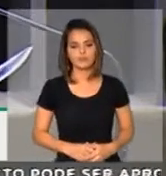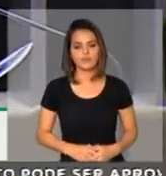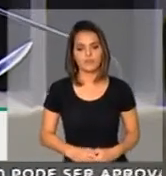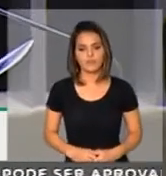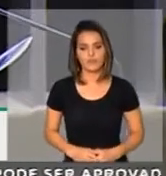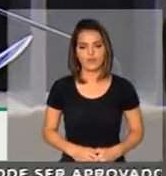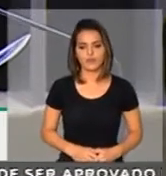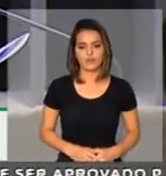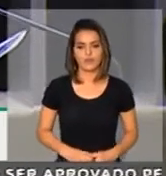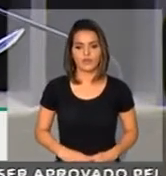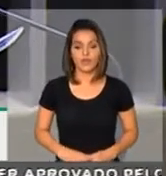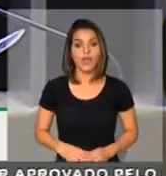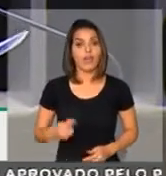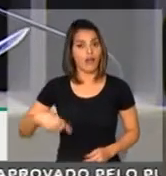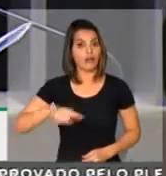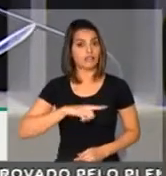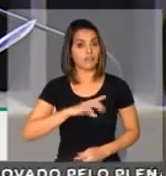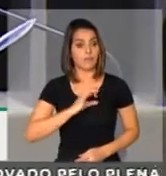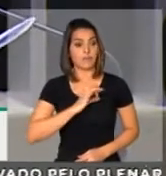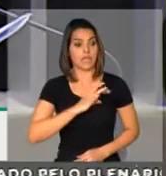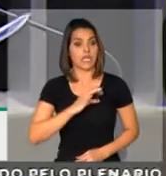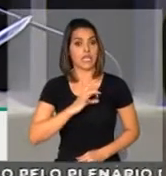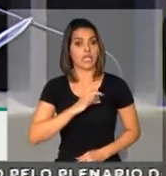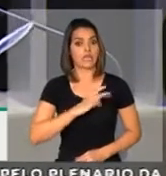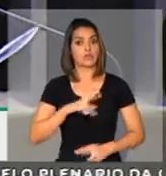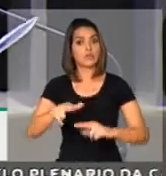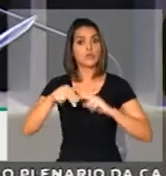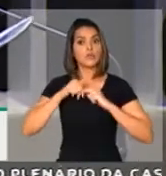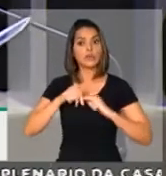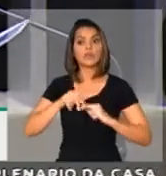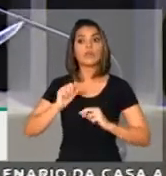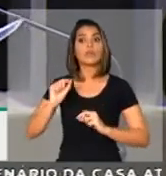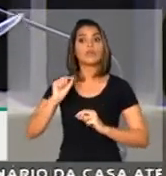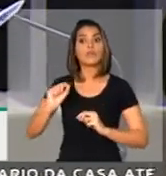BPC, o que nos faz temer pela integridade